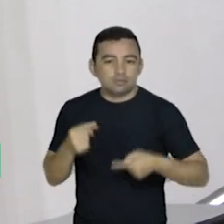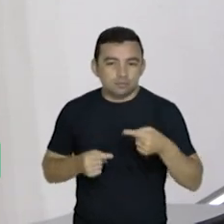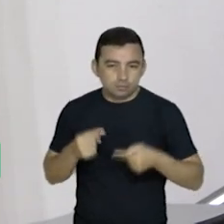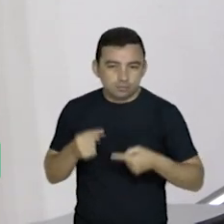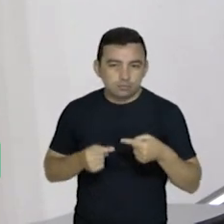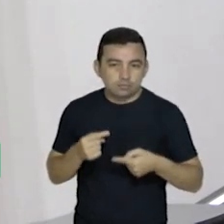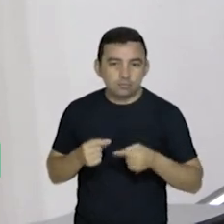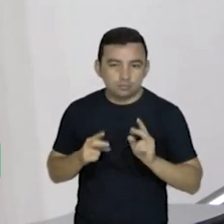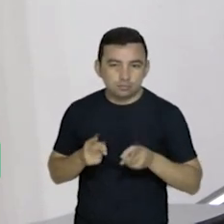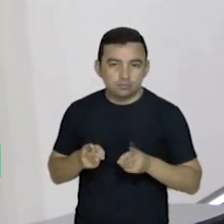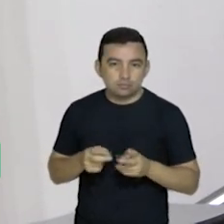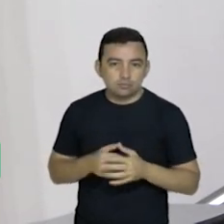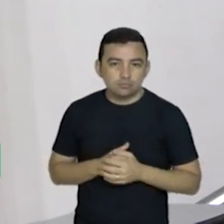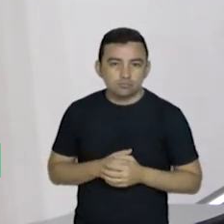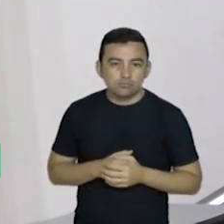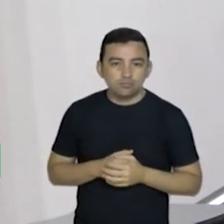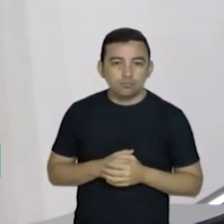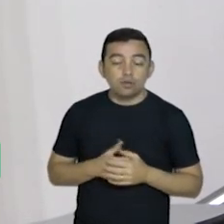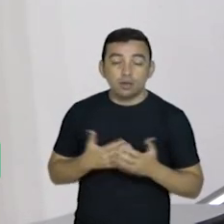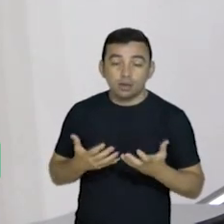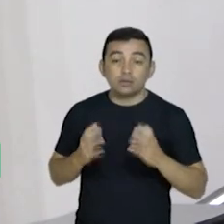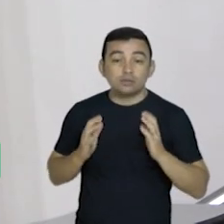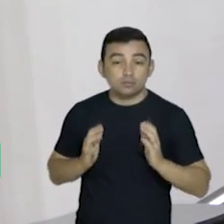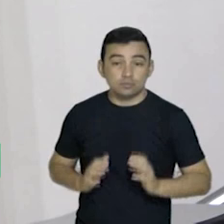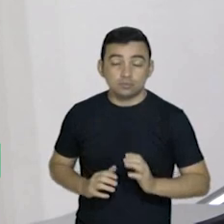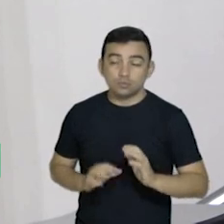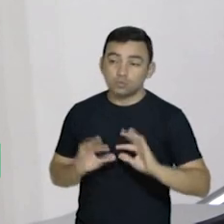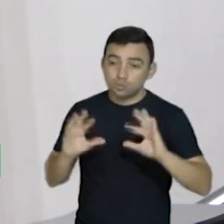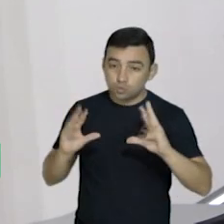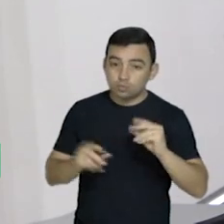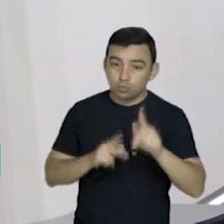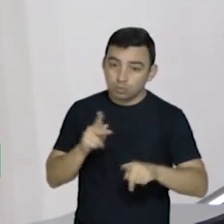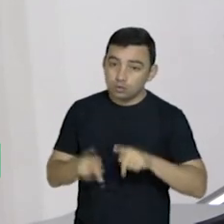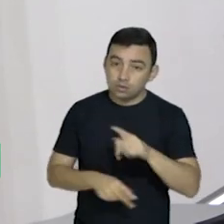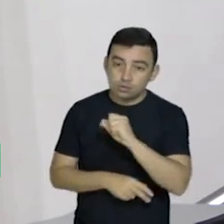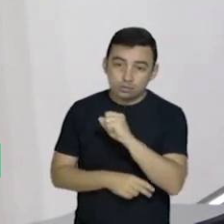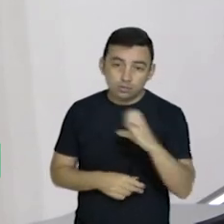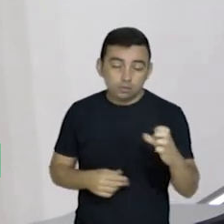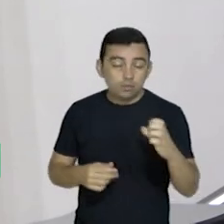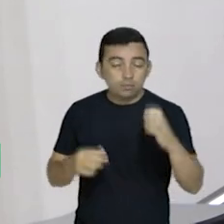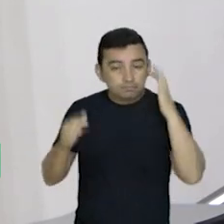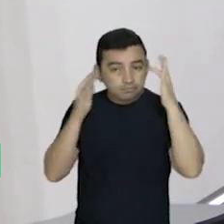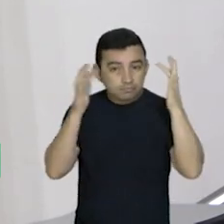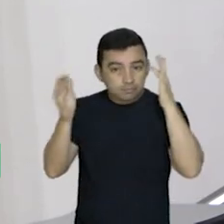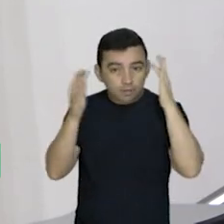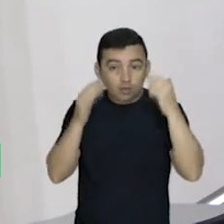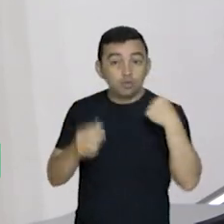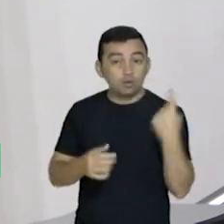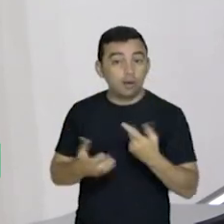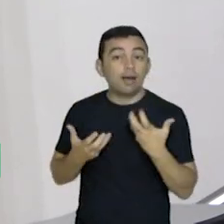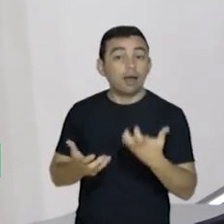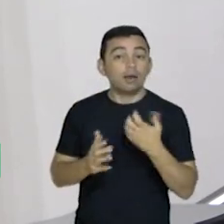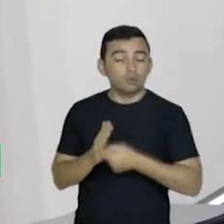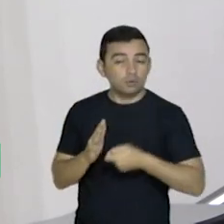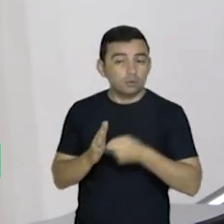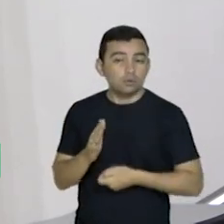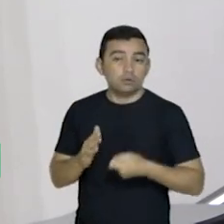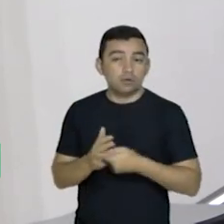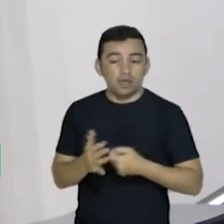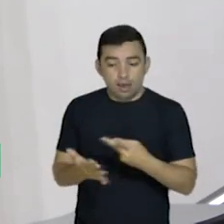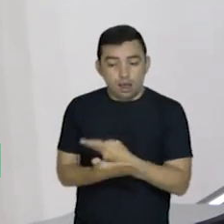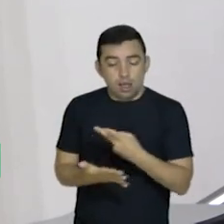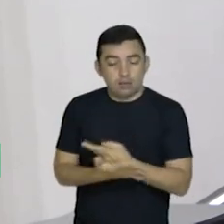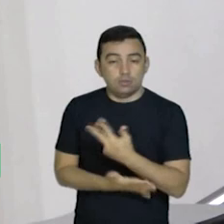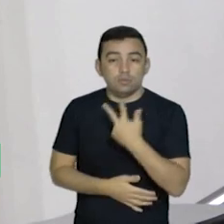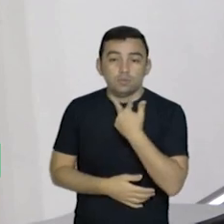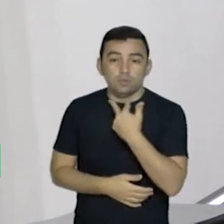para que para que o cidadão Catarinense Tenha em mente é que a gente quer lutar contra a injustiças né Como